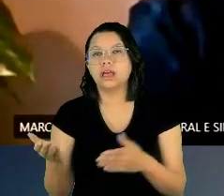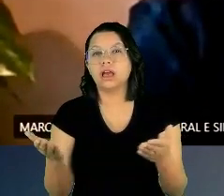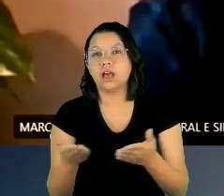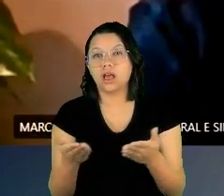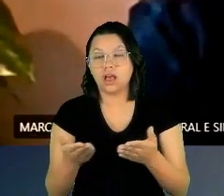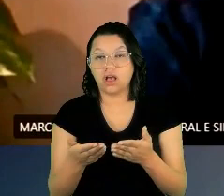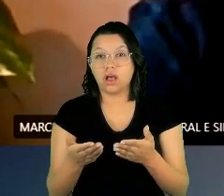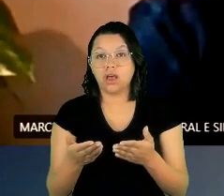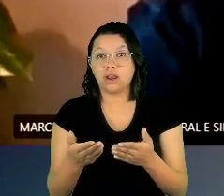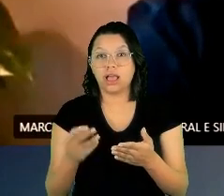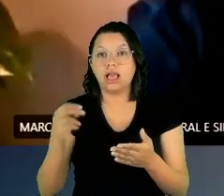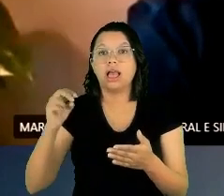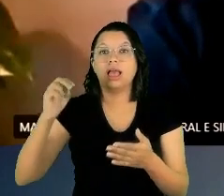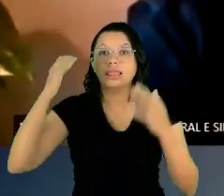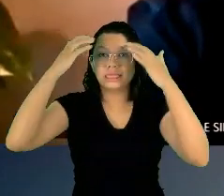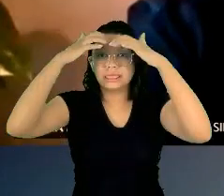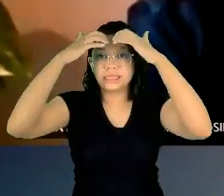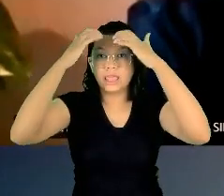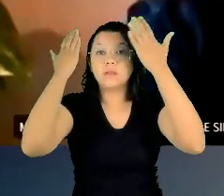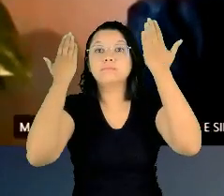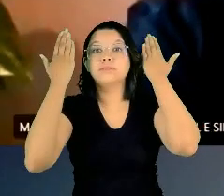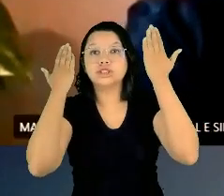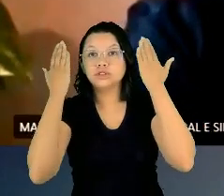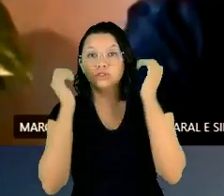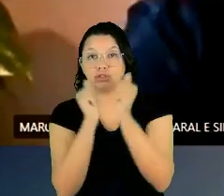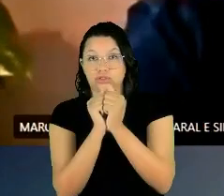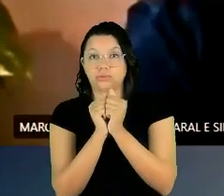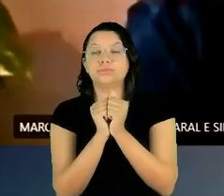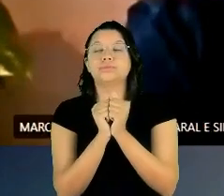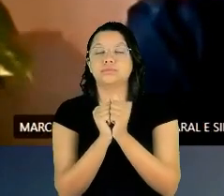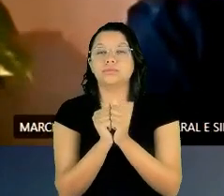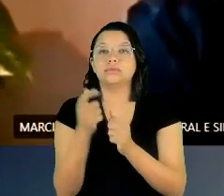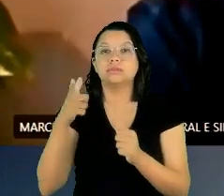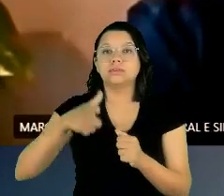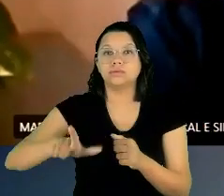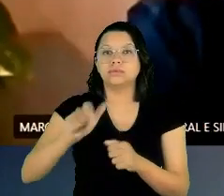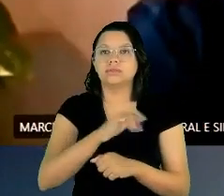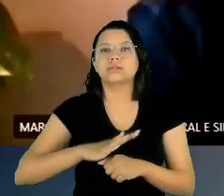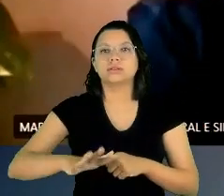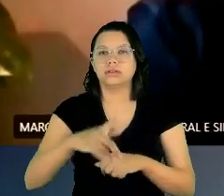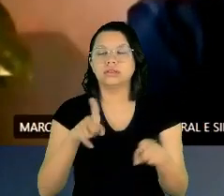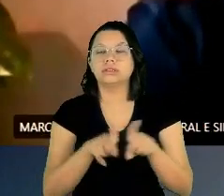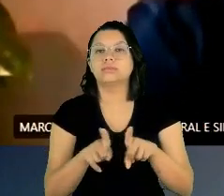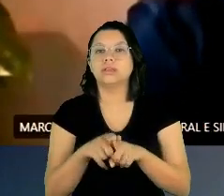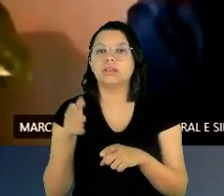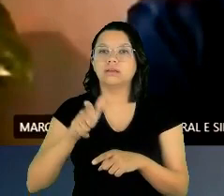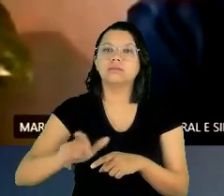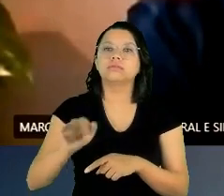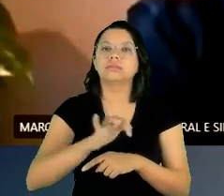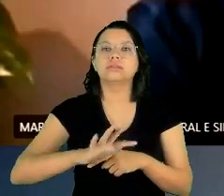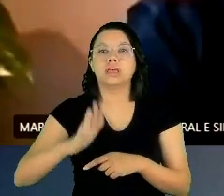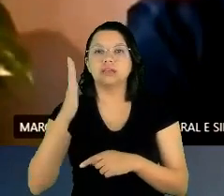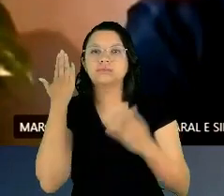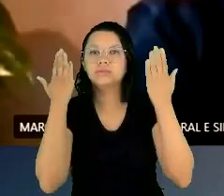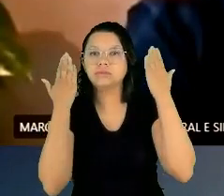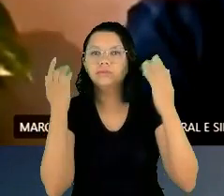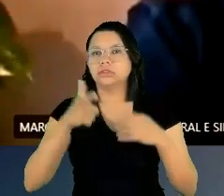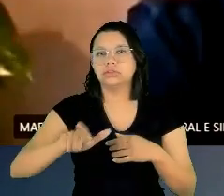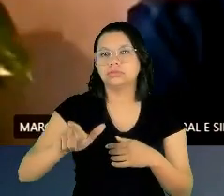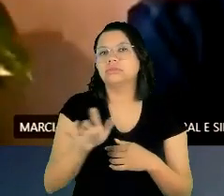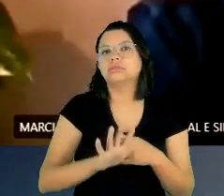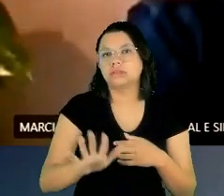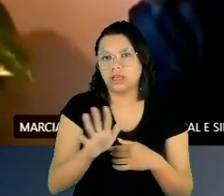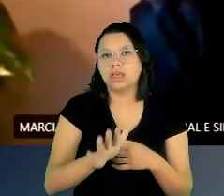mais recentemente a neuropsicologia, e mais recentemente tem entrado outras áreas, tanto da psicologia quanto outras áreas